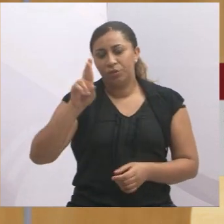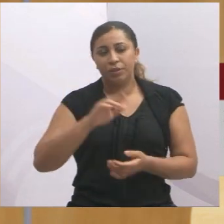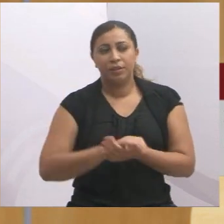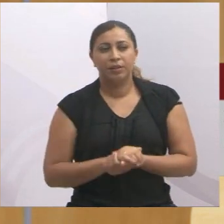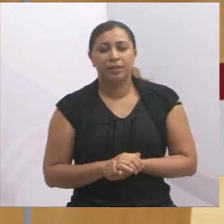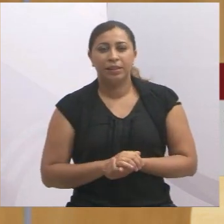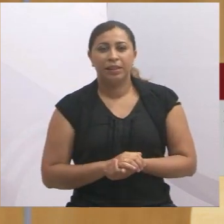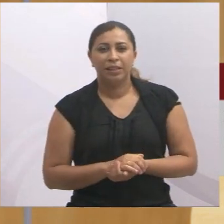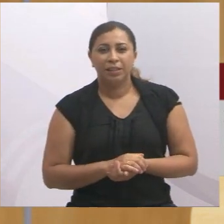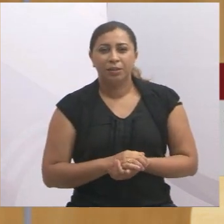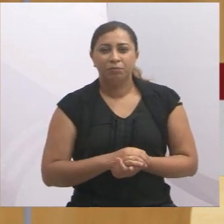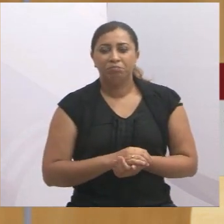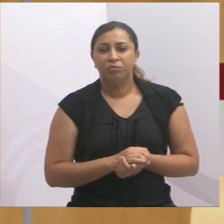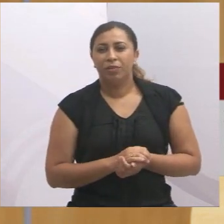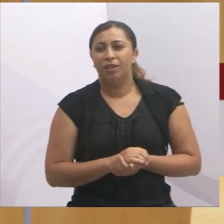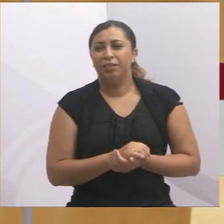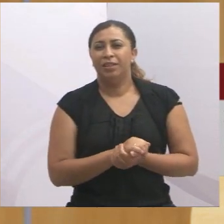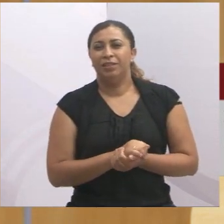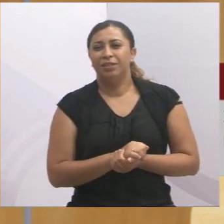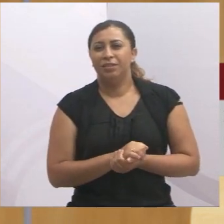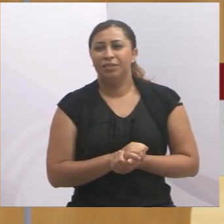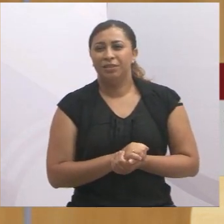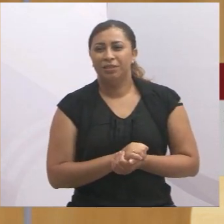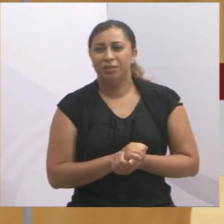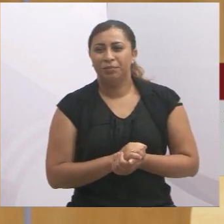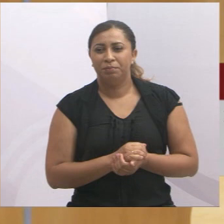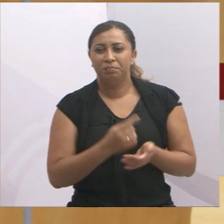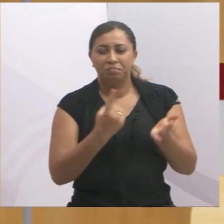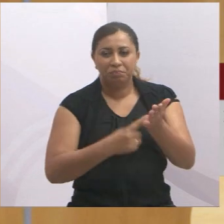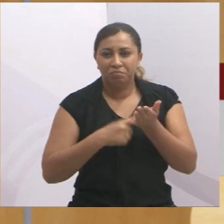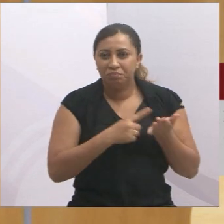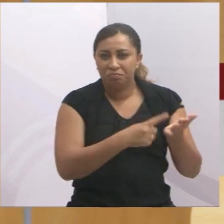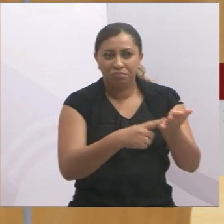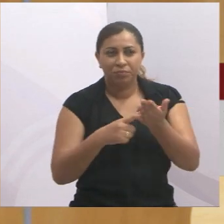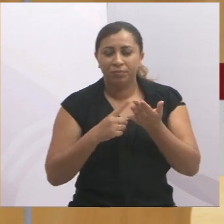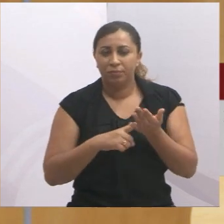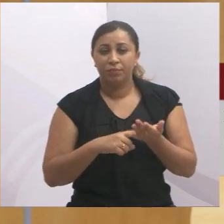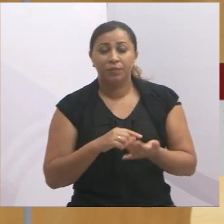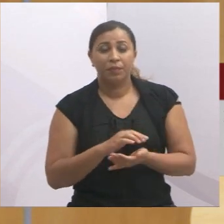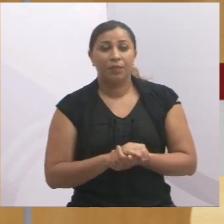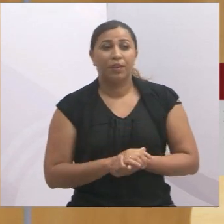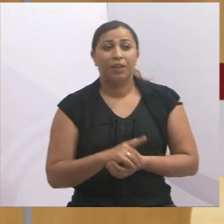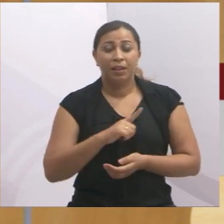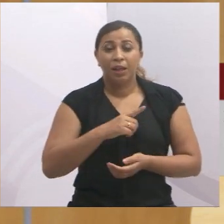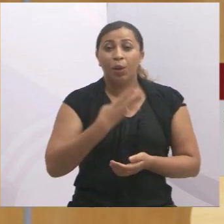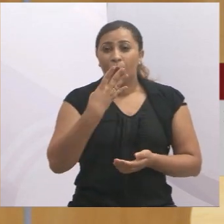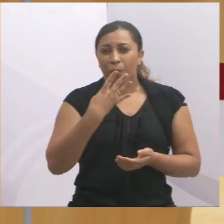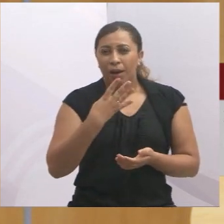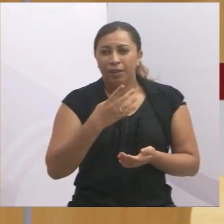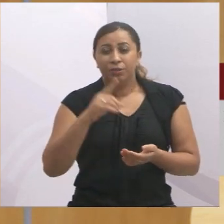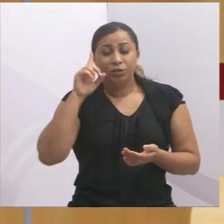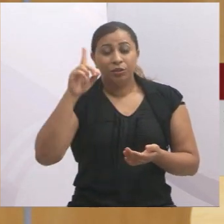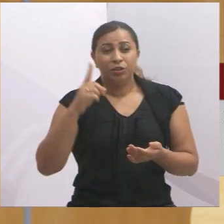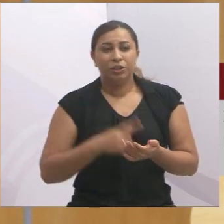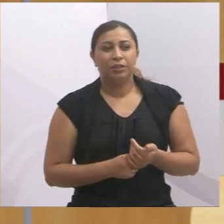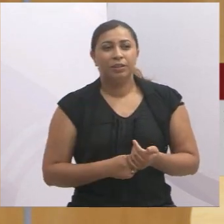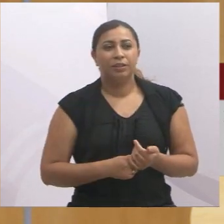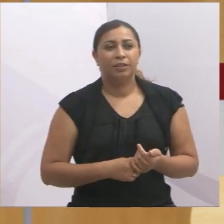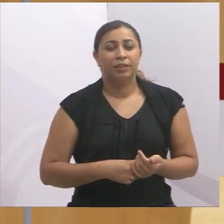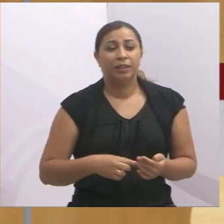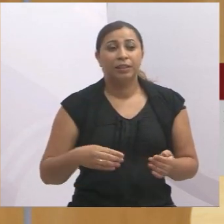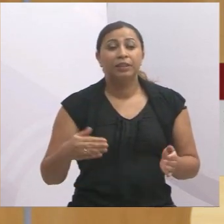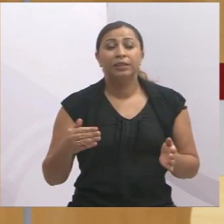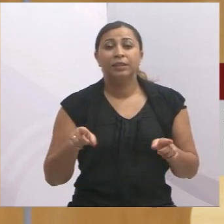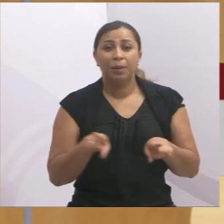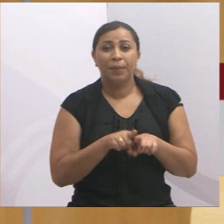temos 4 datas que é ecumênica, 3 datas